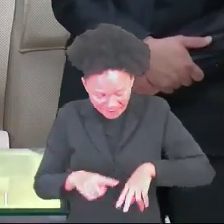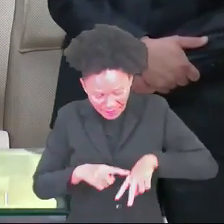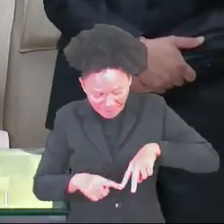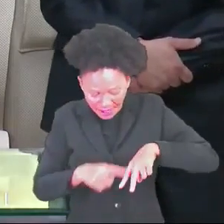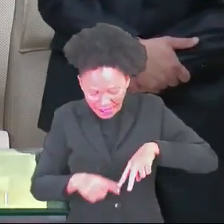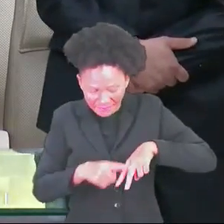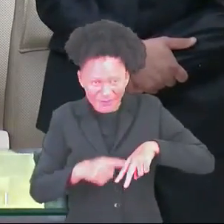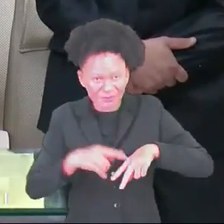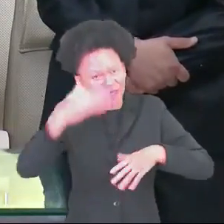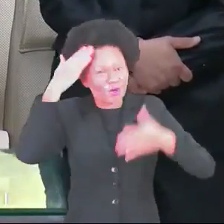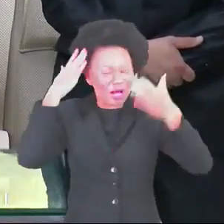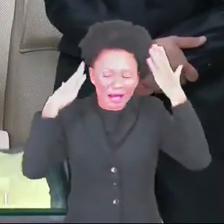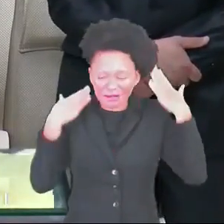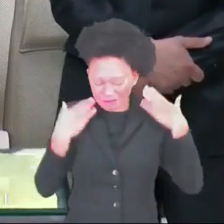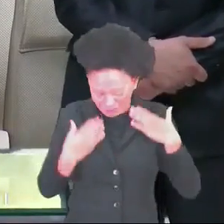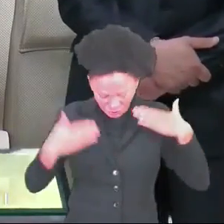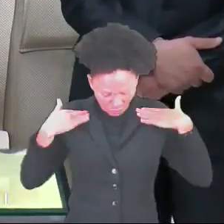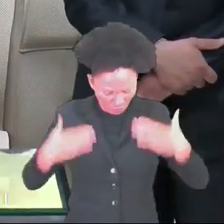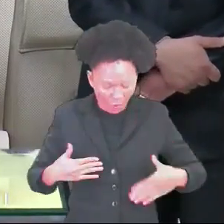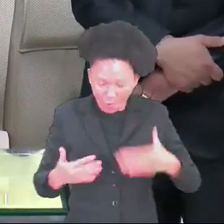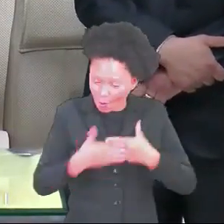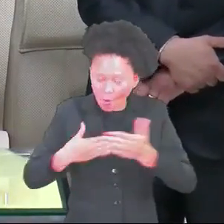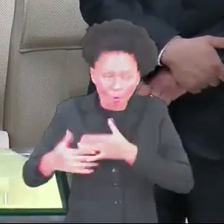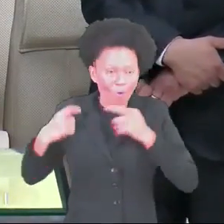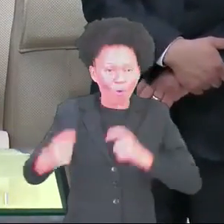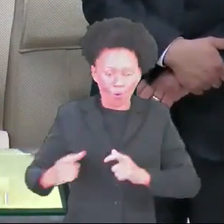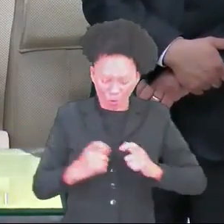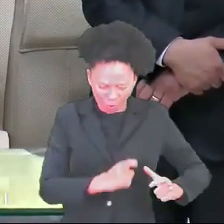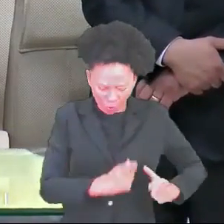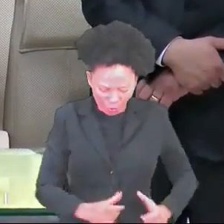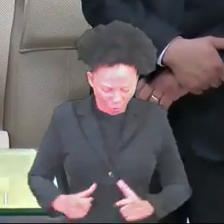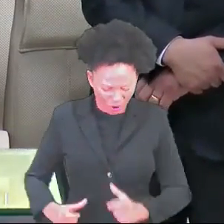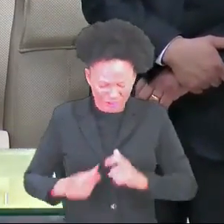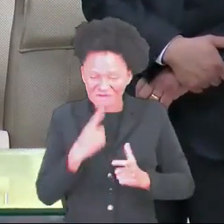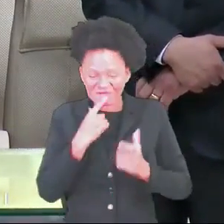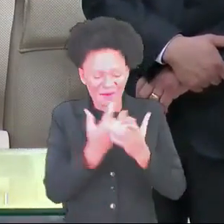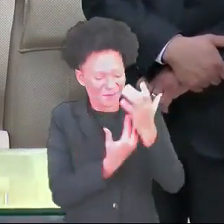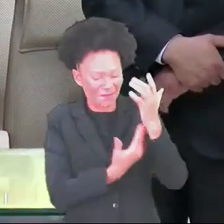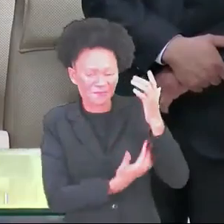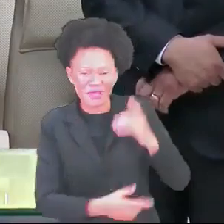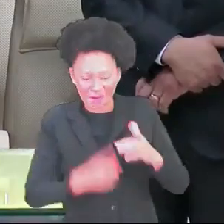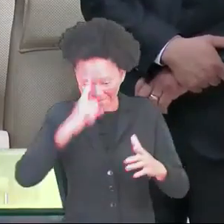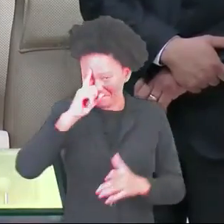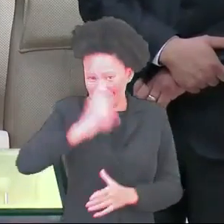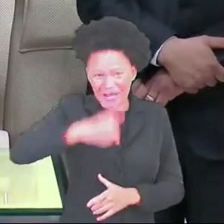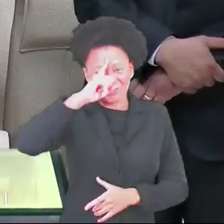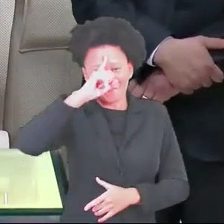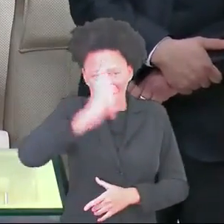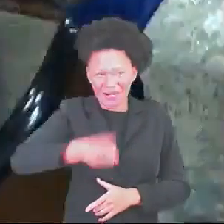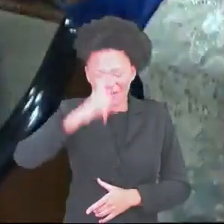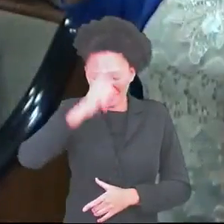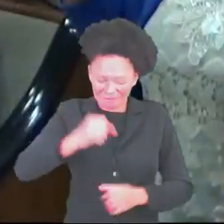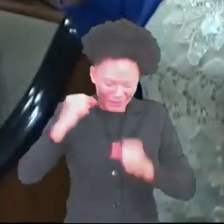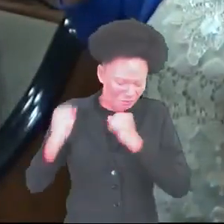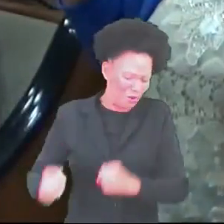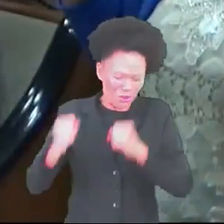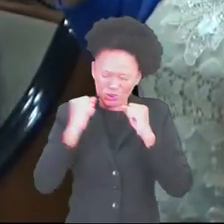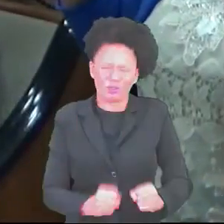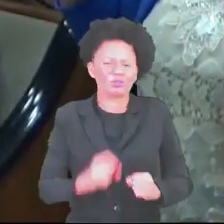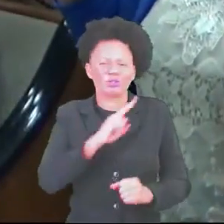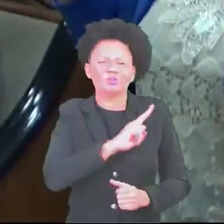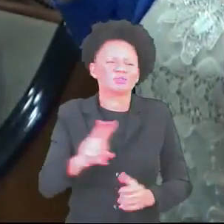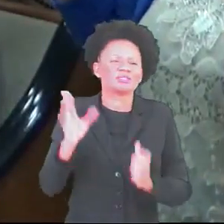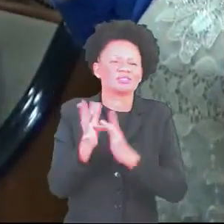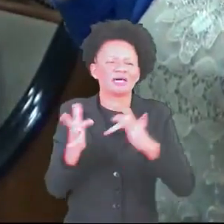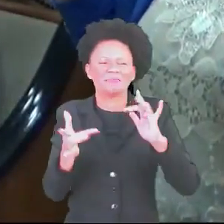seja no cabelo, seja onde for, seja no sangue. Eu dou ordem agora, pela autoridade do nome de